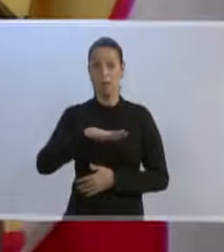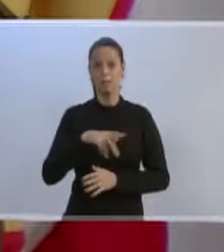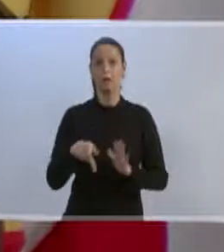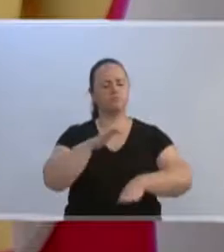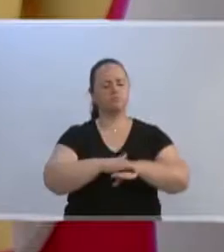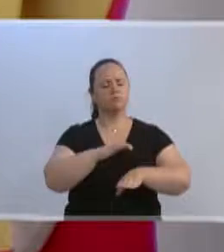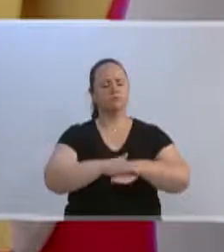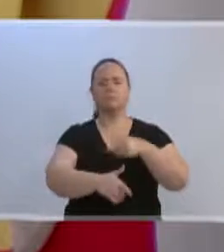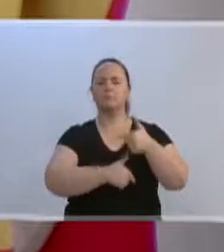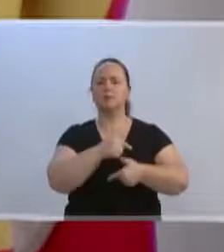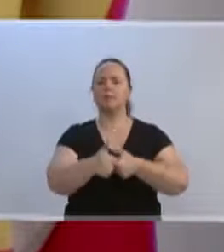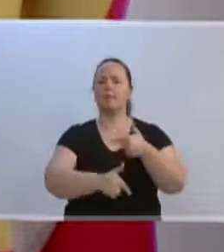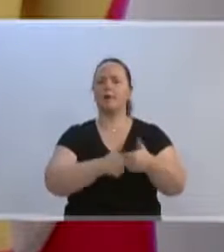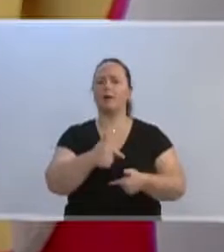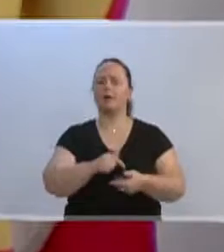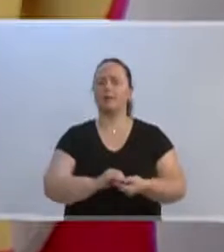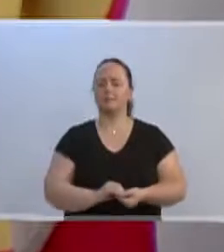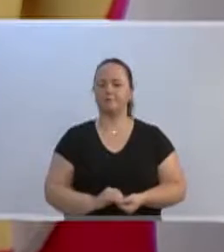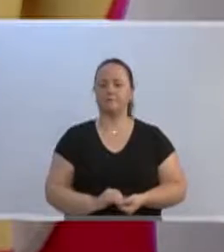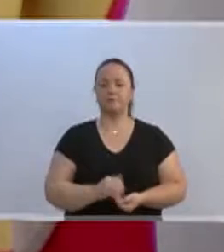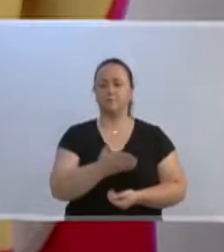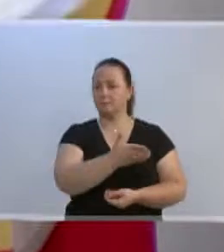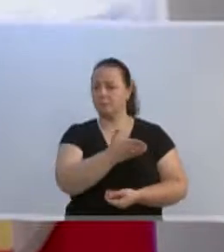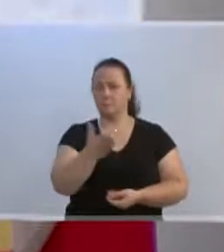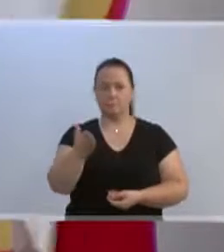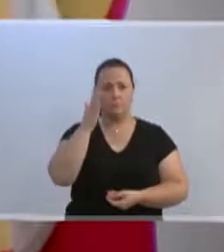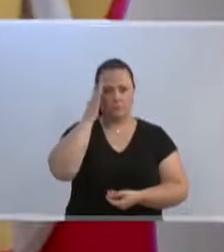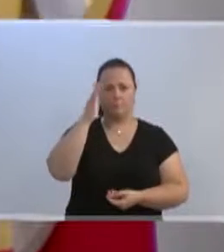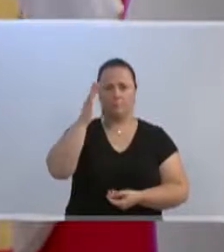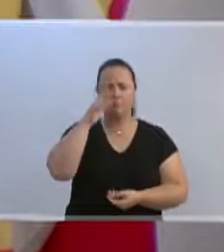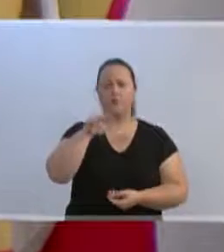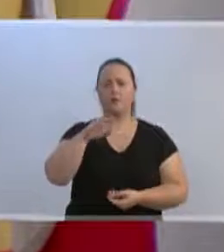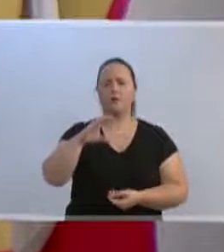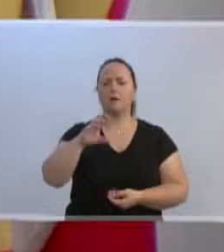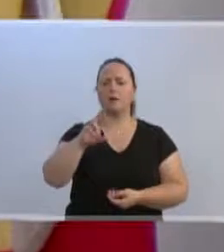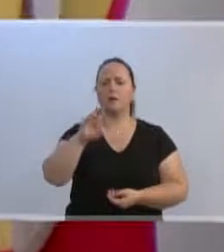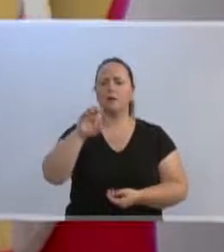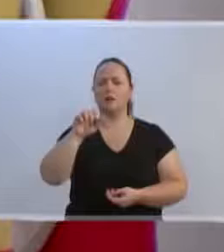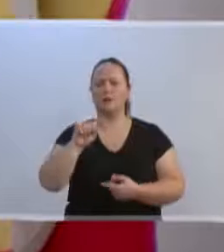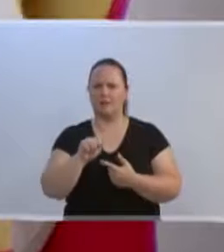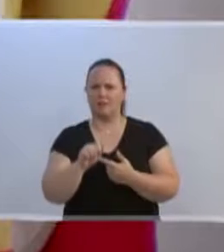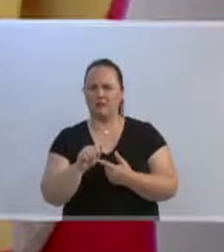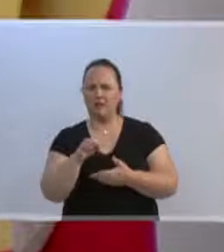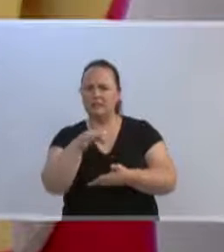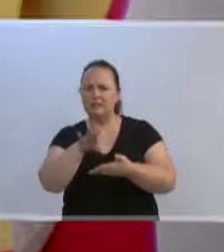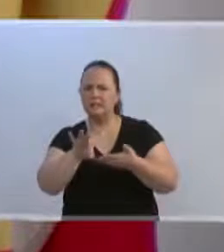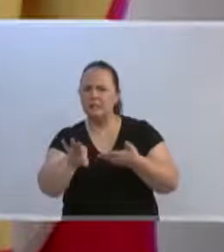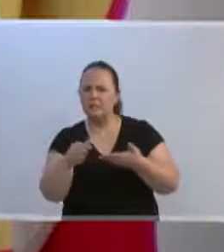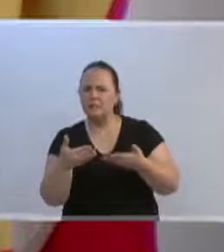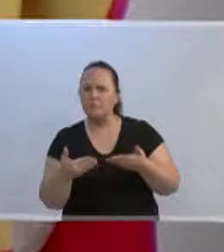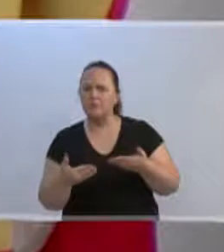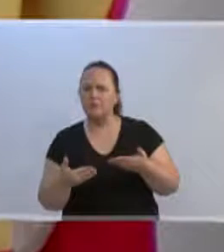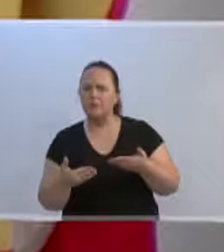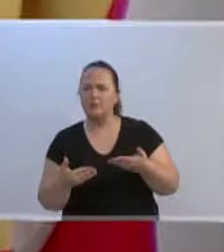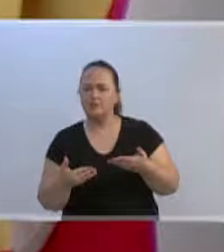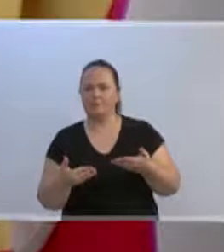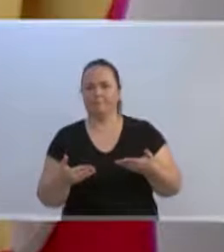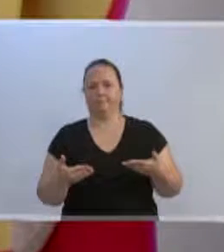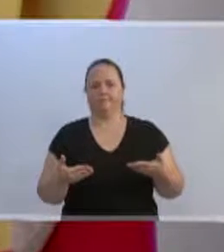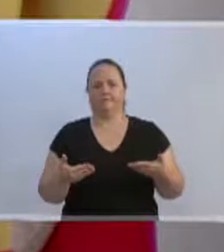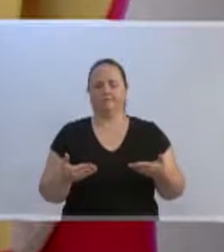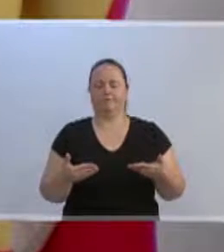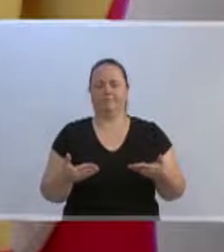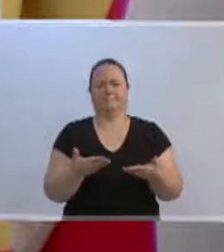Nos pronunciamentos, o vereador Jovino Cardoso falou sobre irregularidade no atestado técnico de empresa envolvida